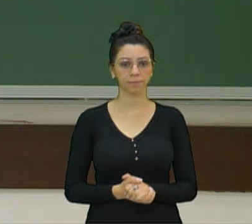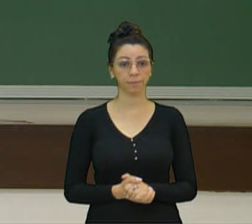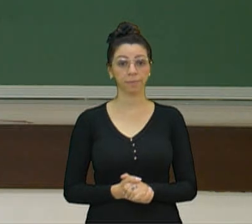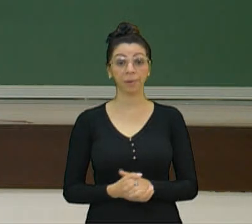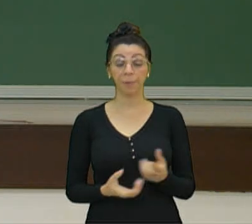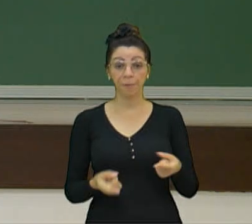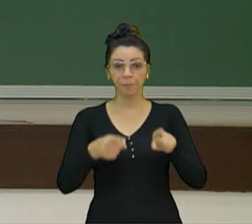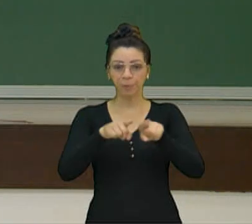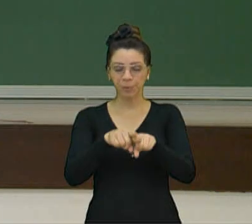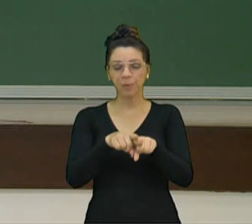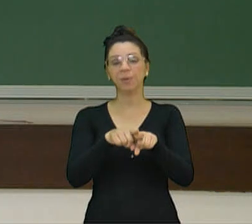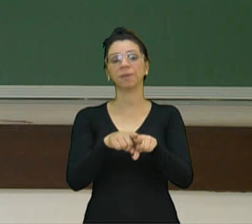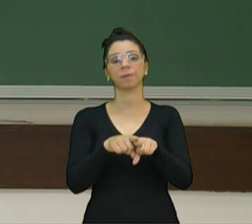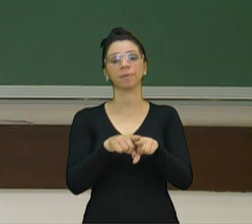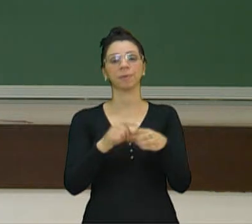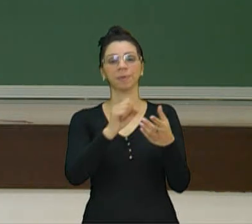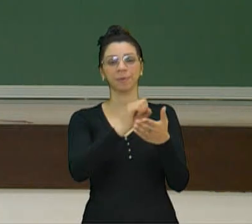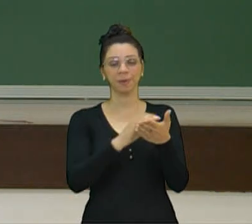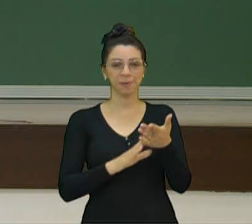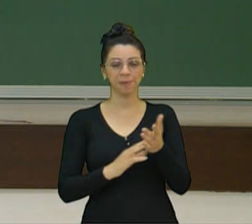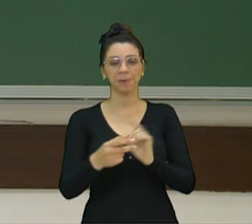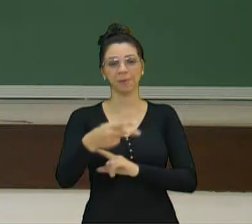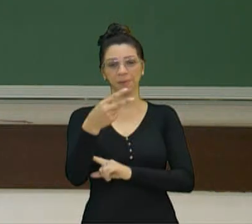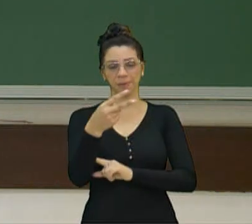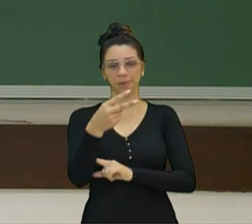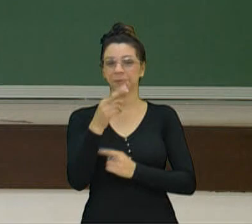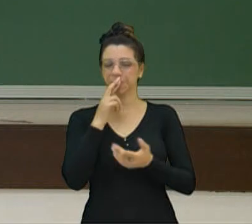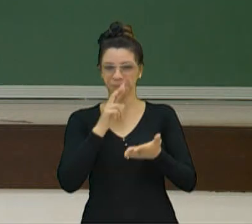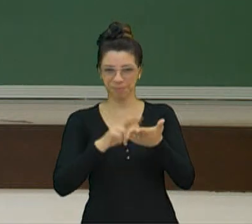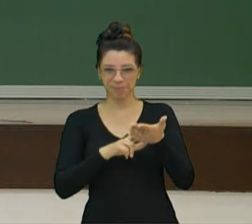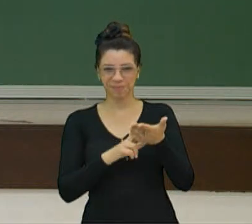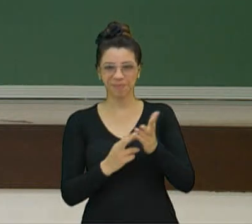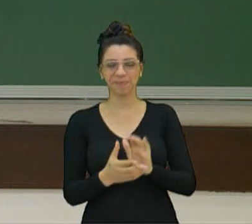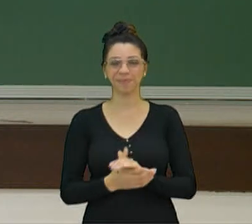Retornando ao nosso quiz de número 2, vamos ver as respostas?